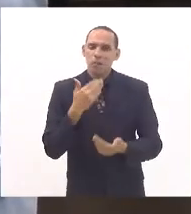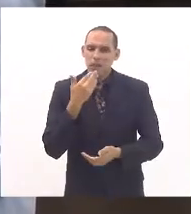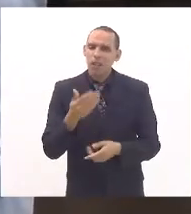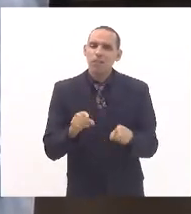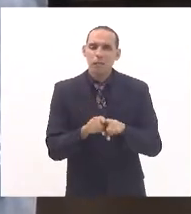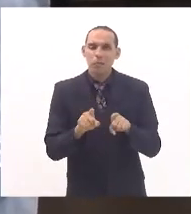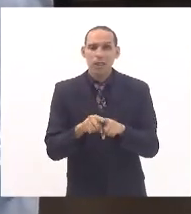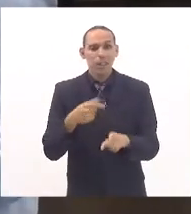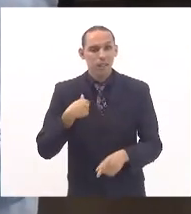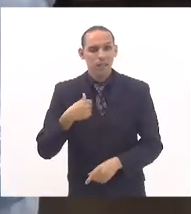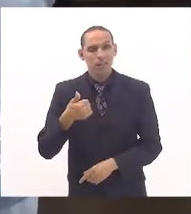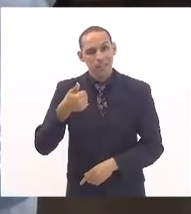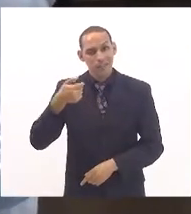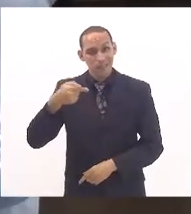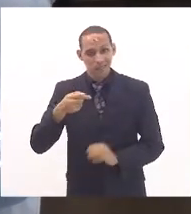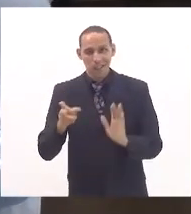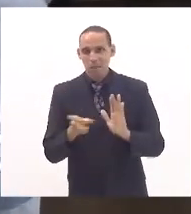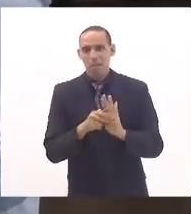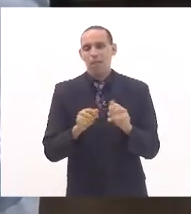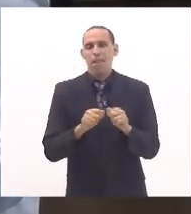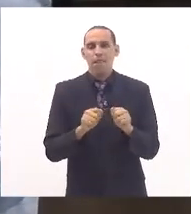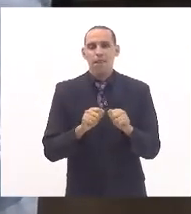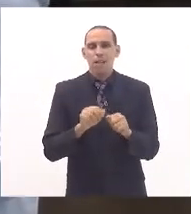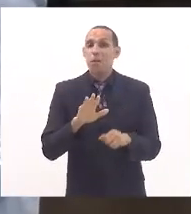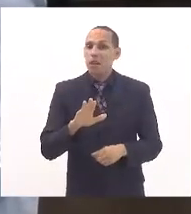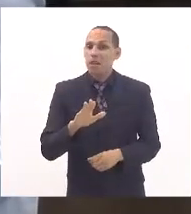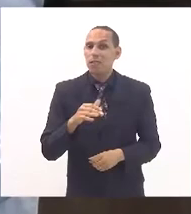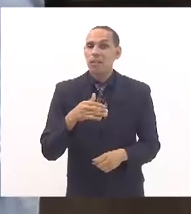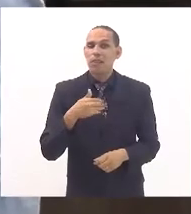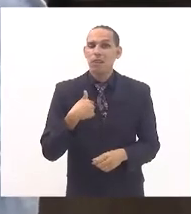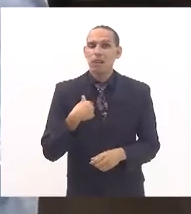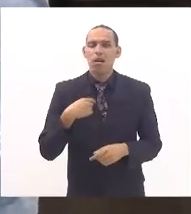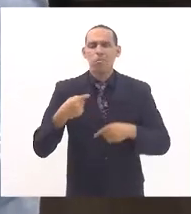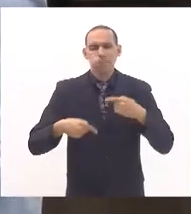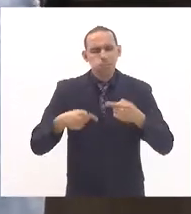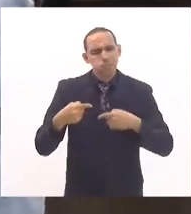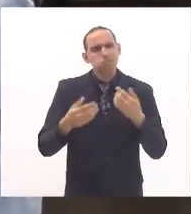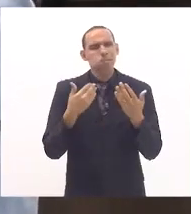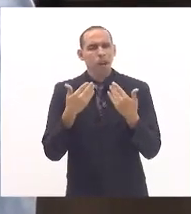fiz 17 emendas em relação, mas eu queria debater